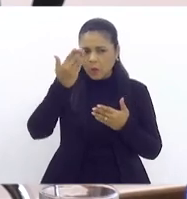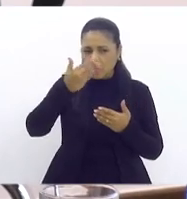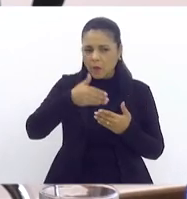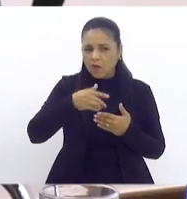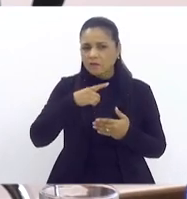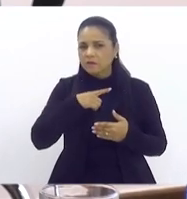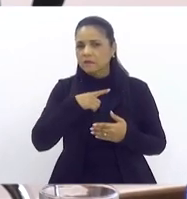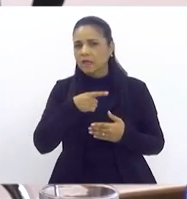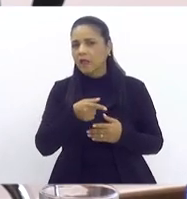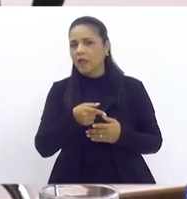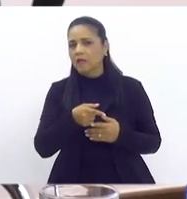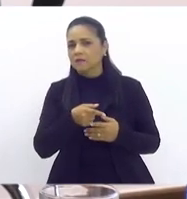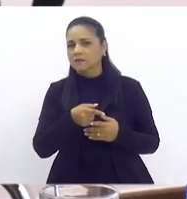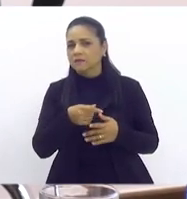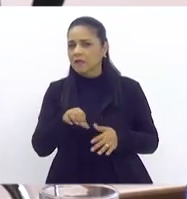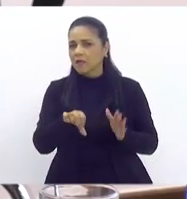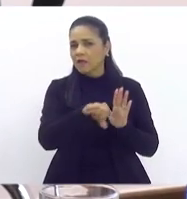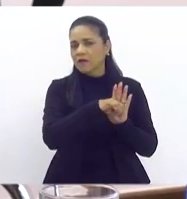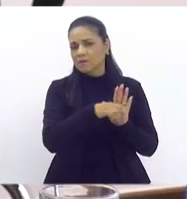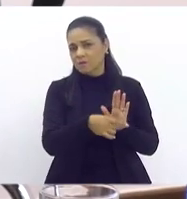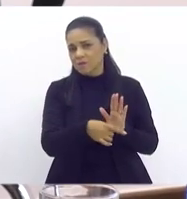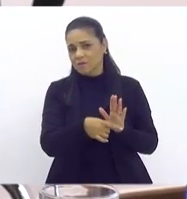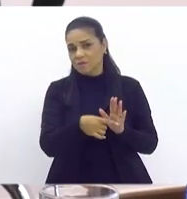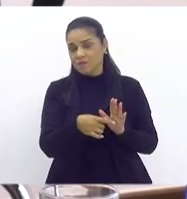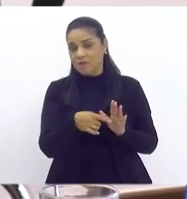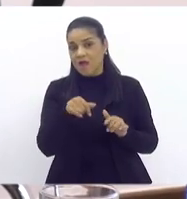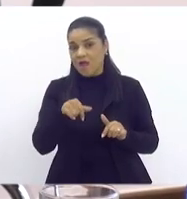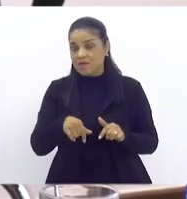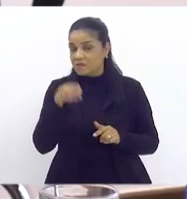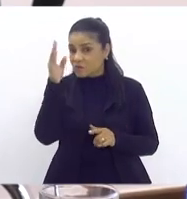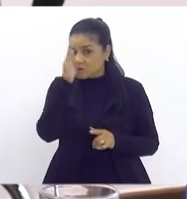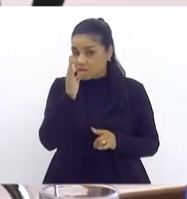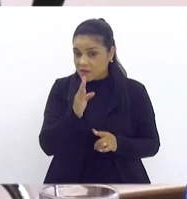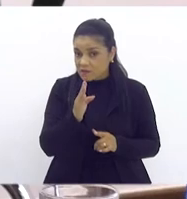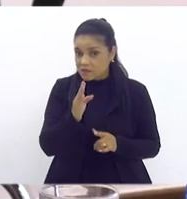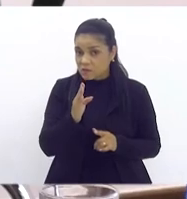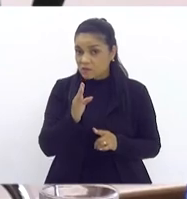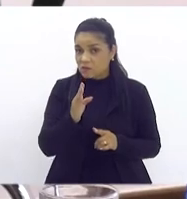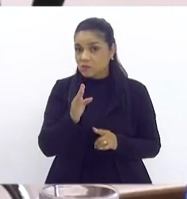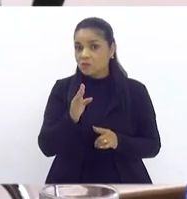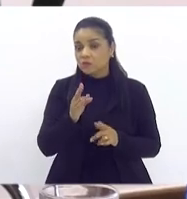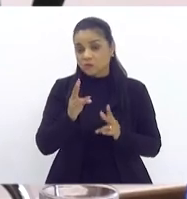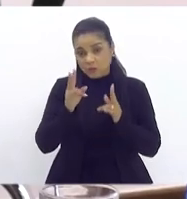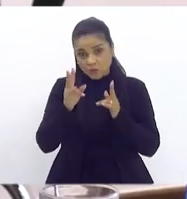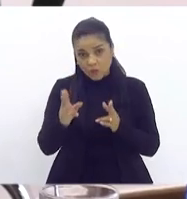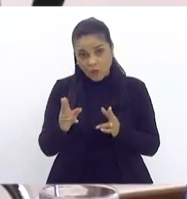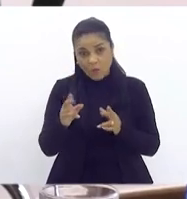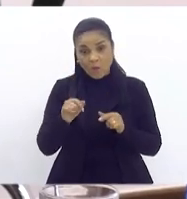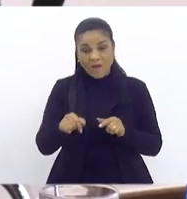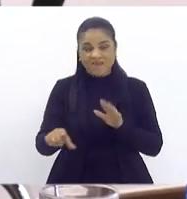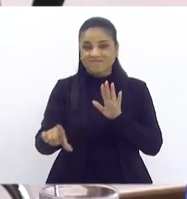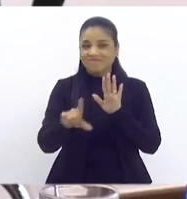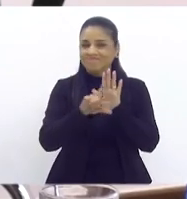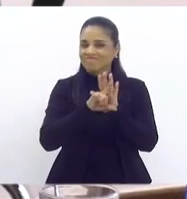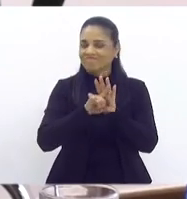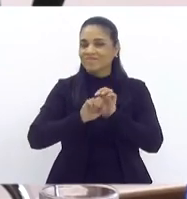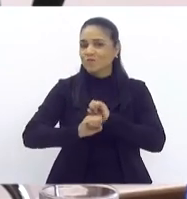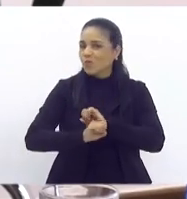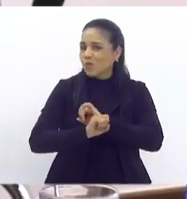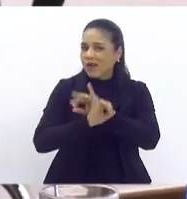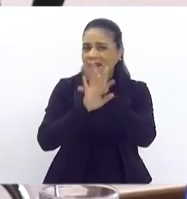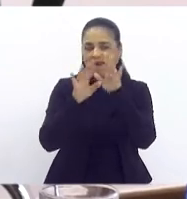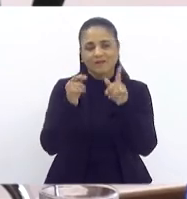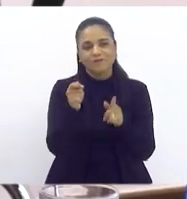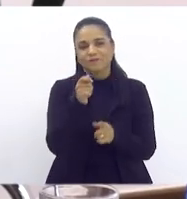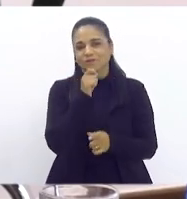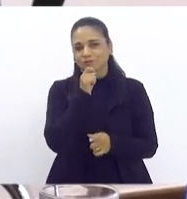situação que indicie crime isso se reproduz no Brasil de certa forma embora nós não tenhamos uma legislação Clara sobre isso